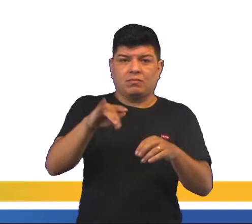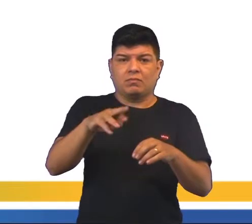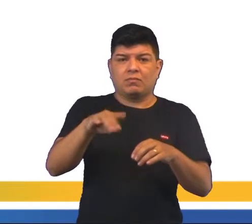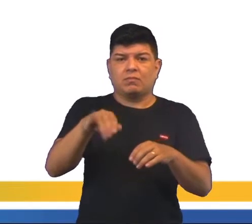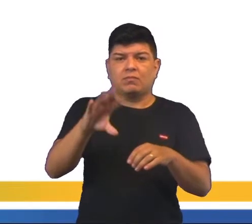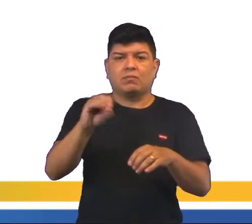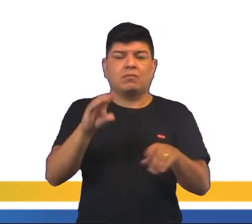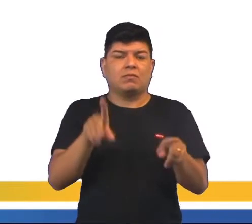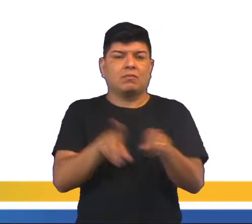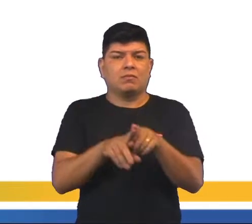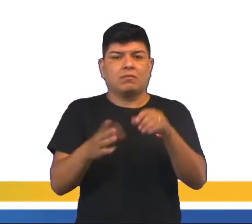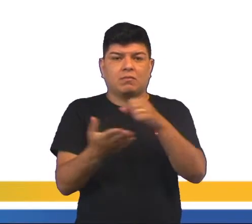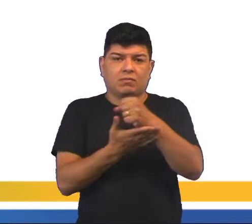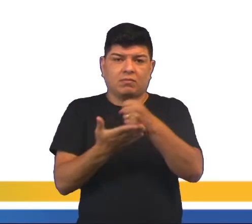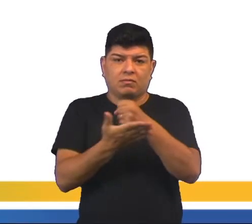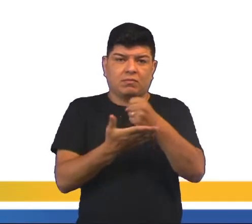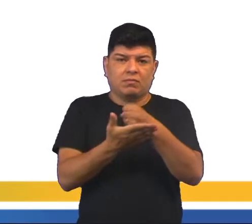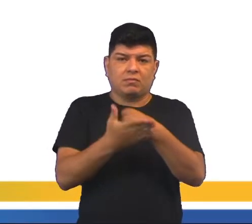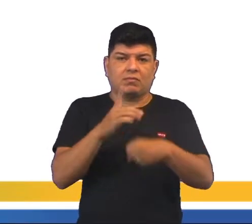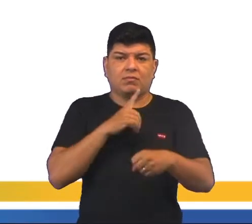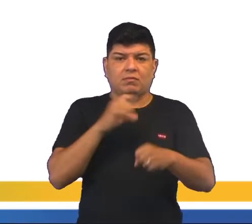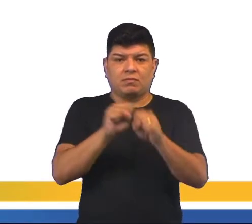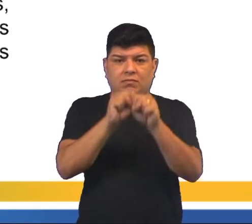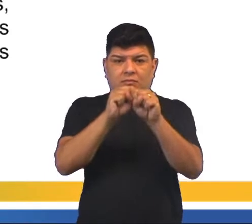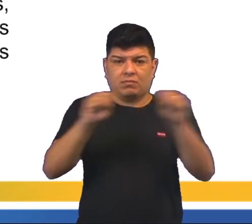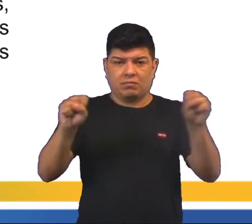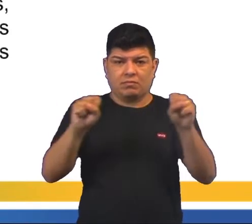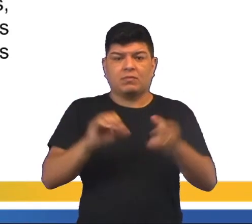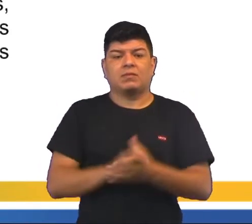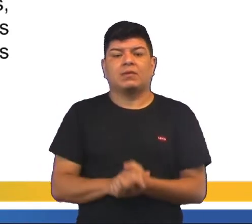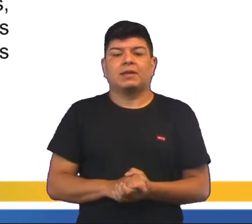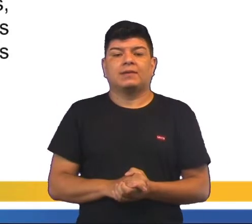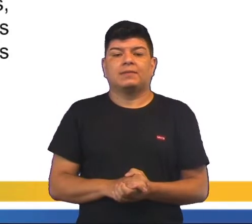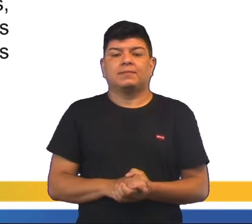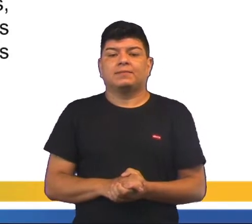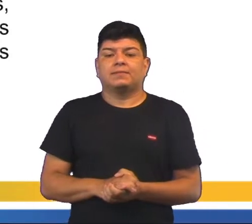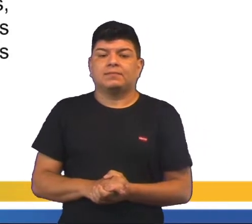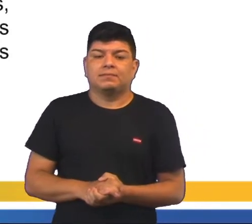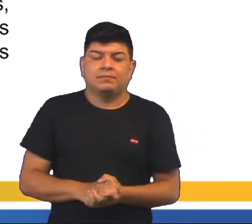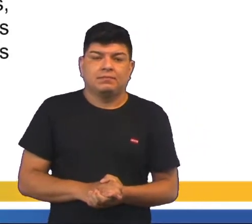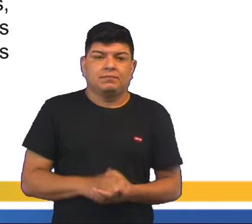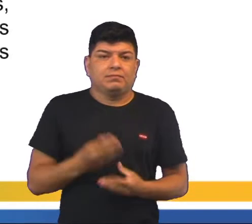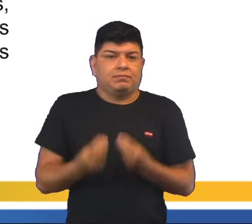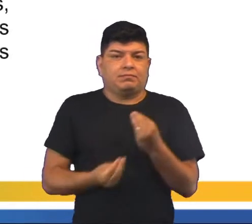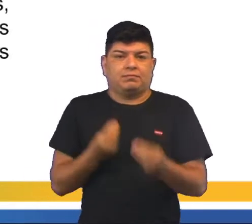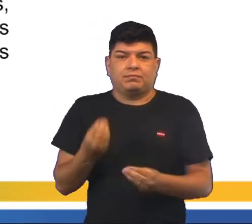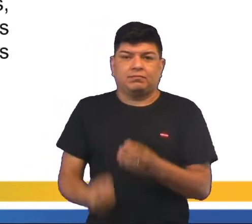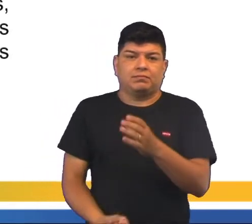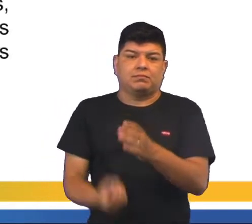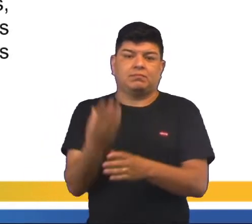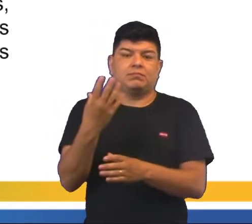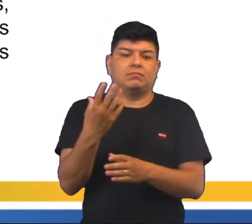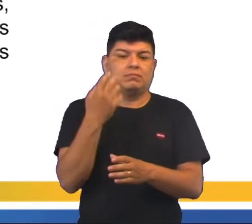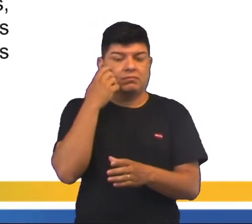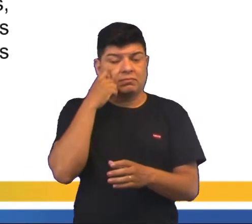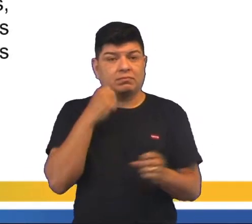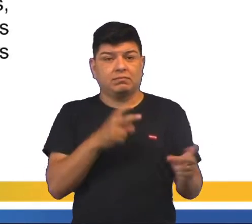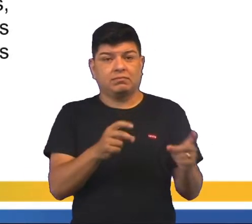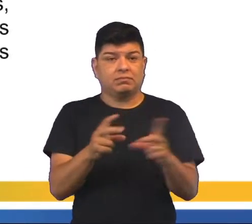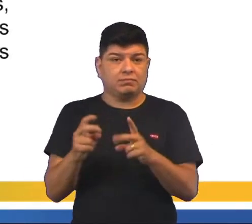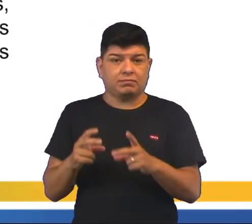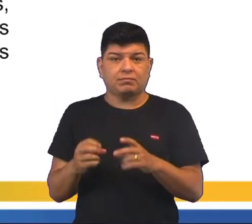que são ali a base forte, do sistema mercantilista. Como surgiu o mercantilismo?